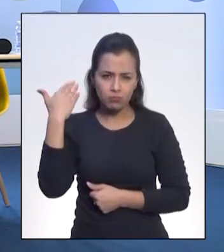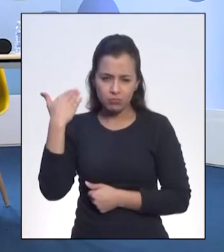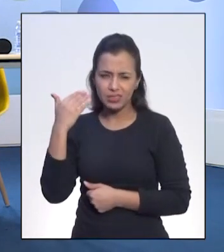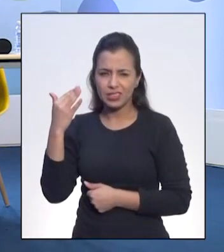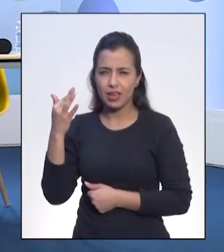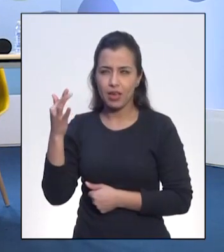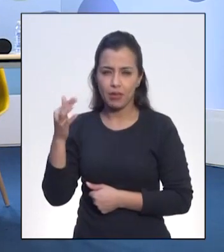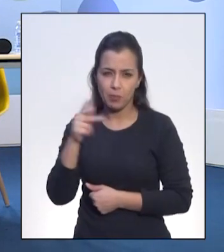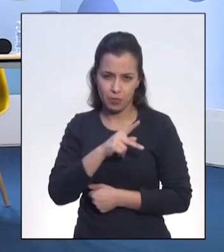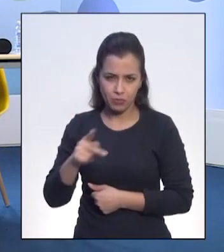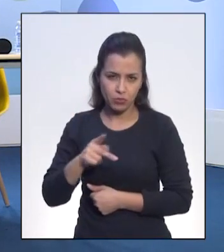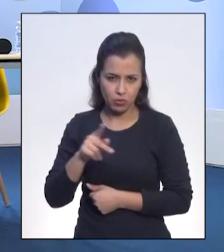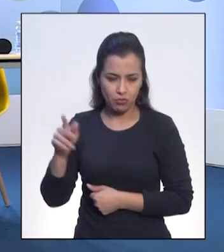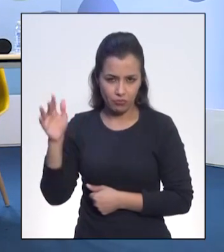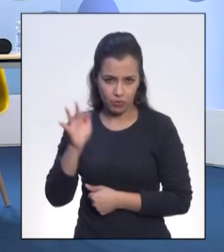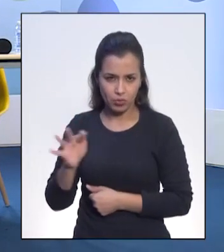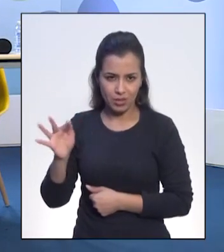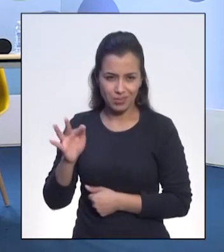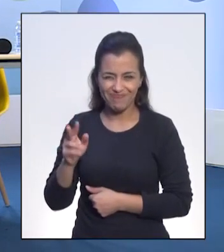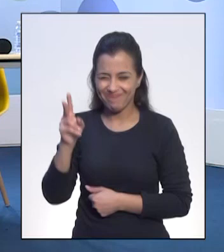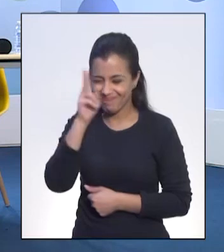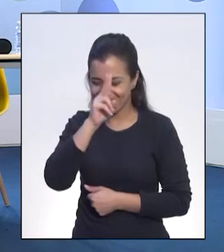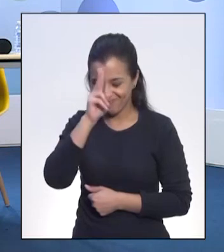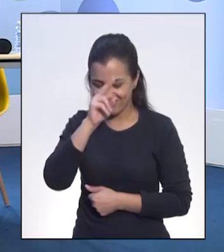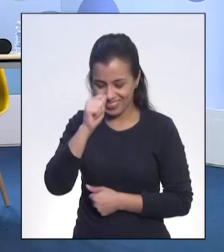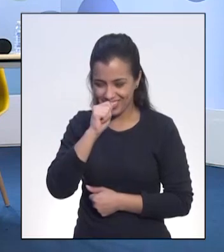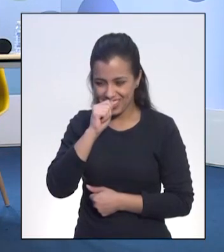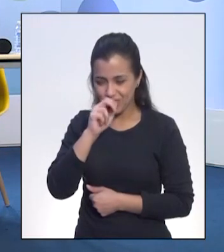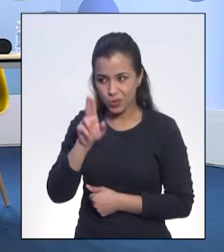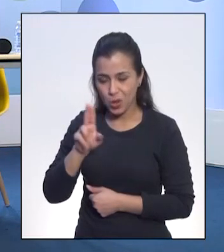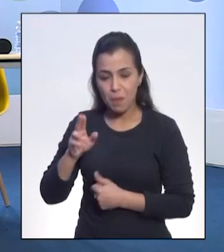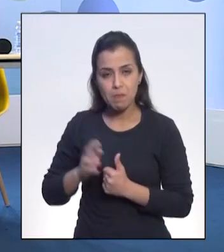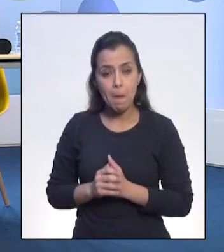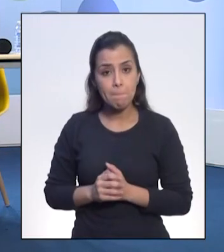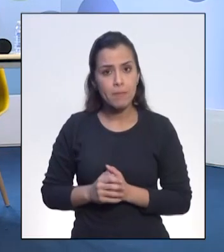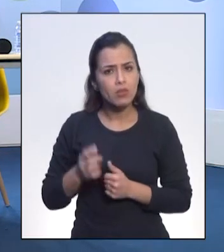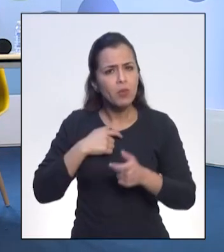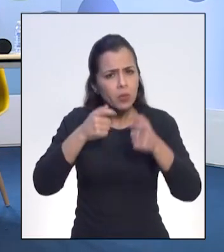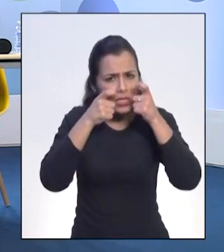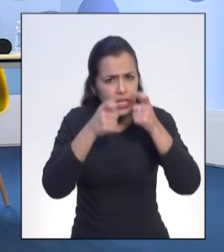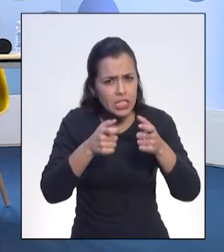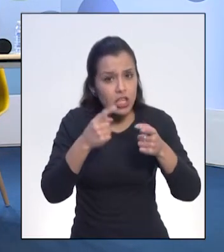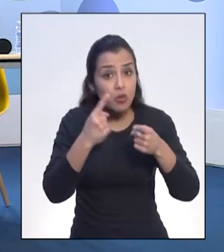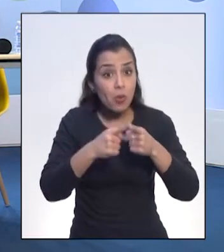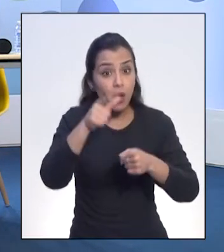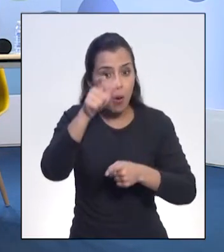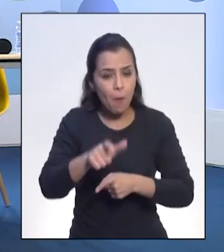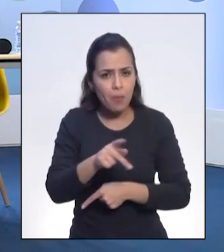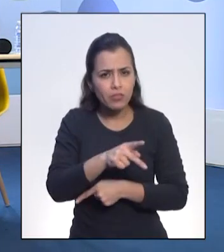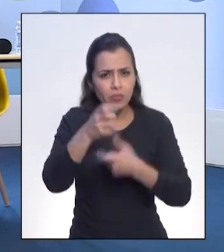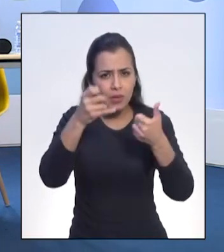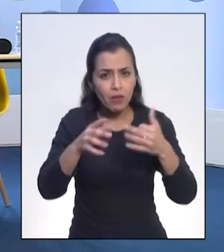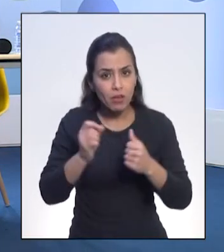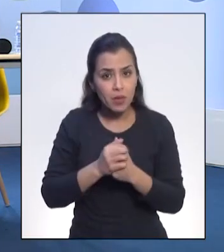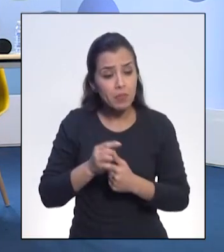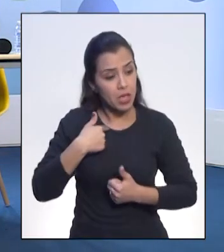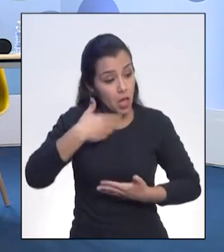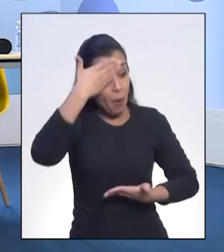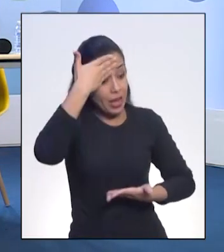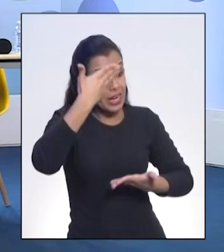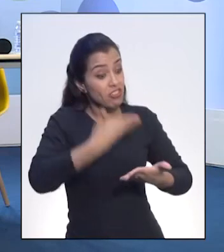nome dele, um professor descendente de alemães, inclusive, e eu achava muito interessante porque ele falava o seguinte: eu acredito em